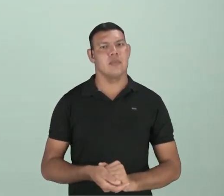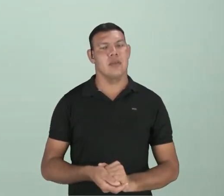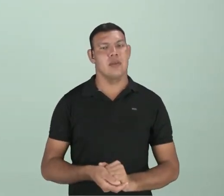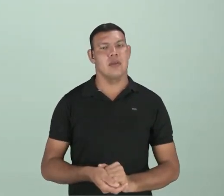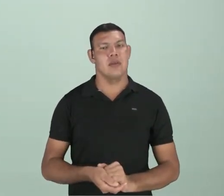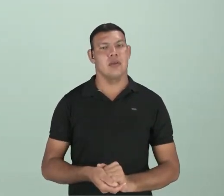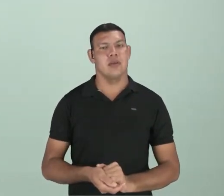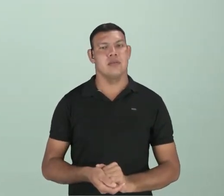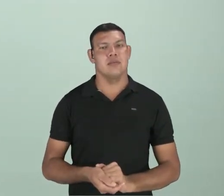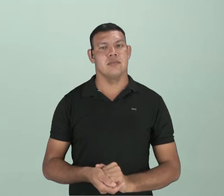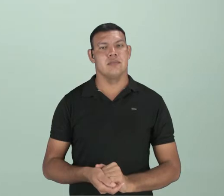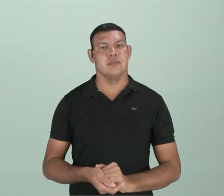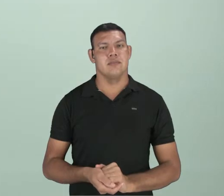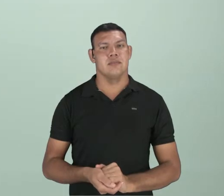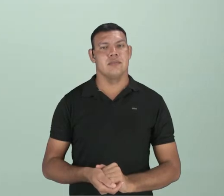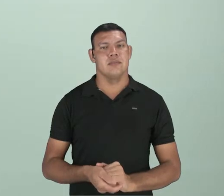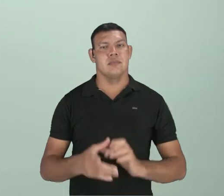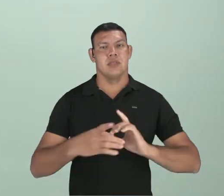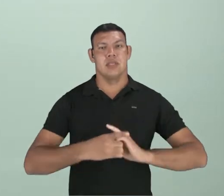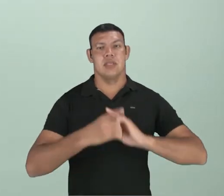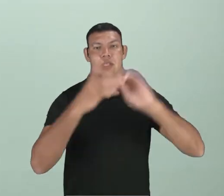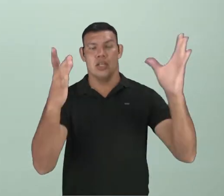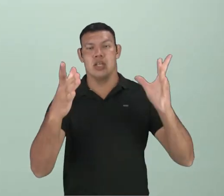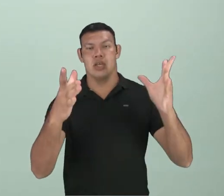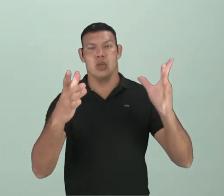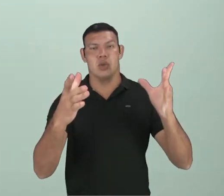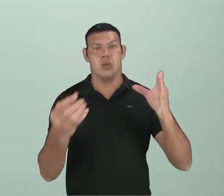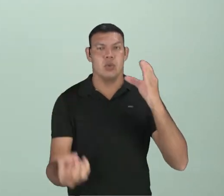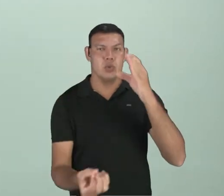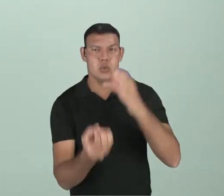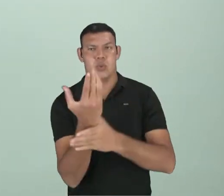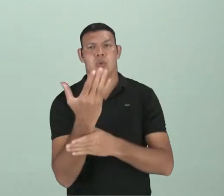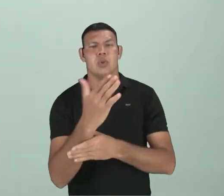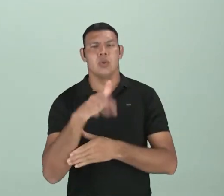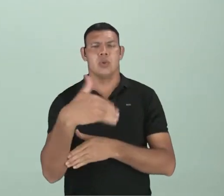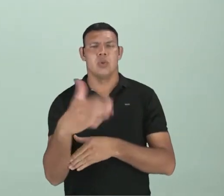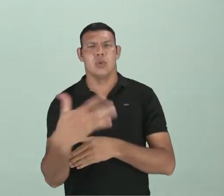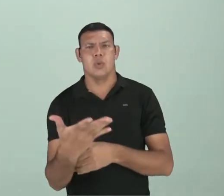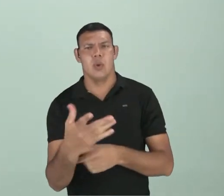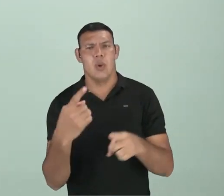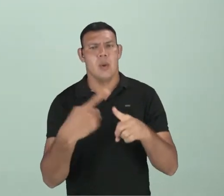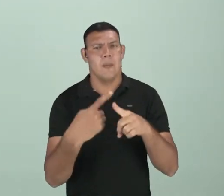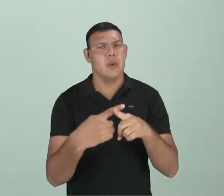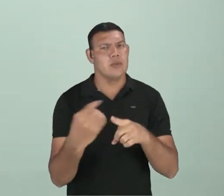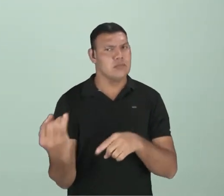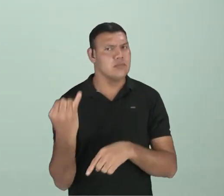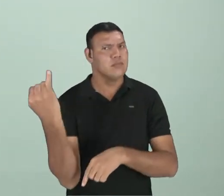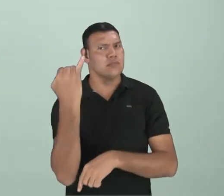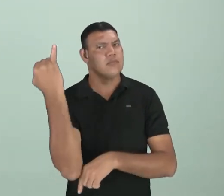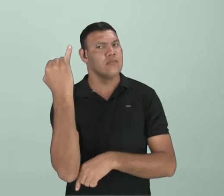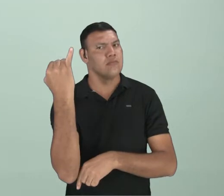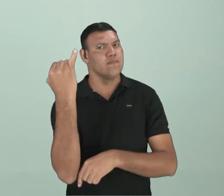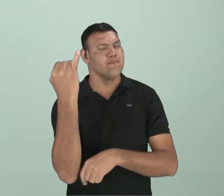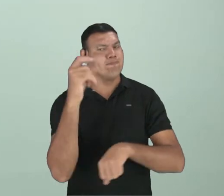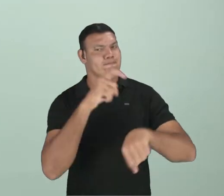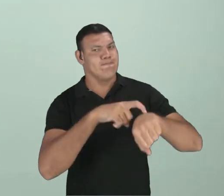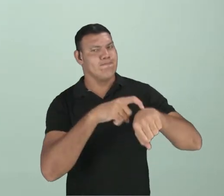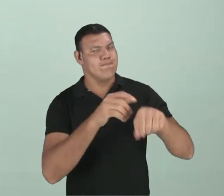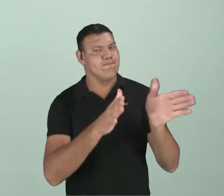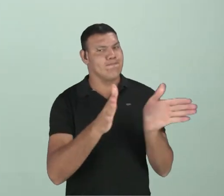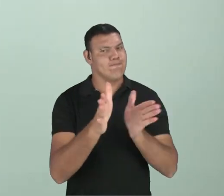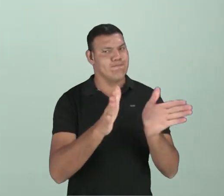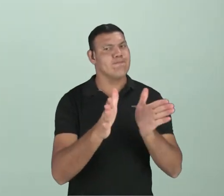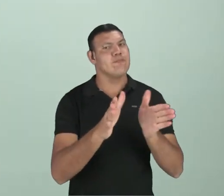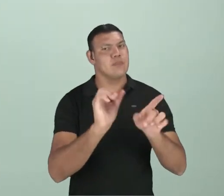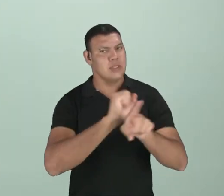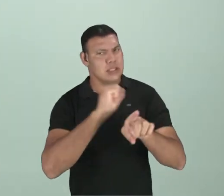quando, de fato, existe a democracia com base em alguns elementos, né? Tendo em vista que em alguns momentos, em uma sociedade,